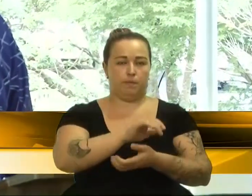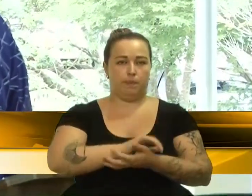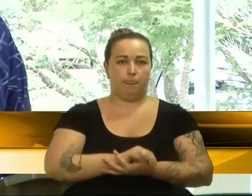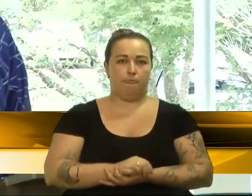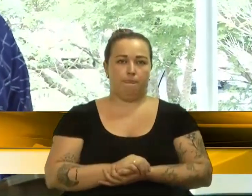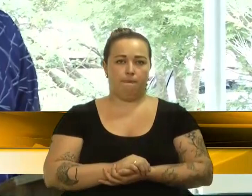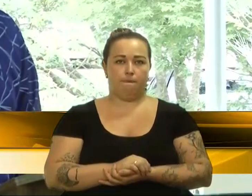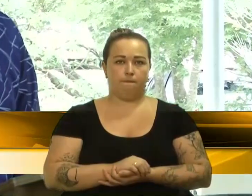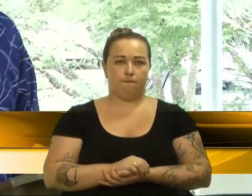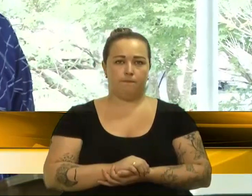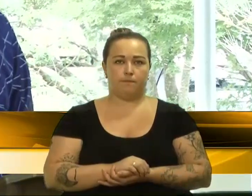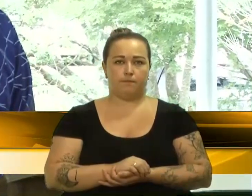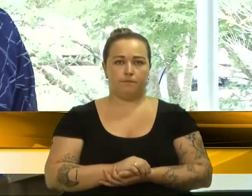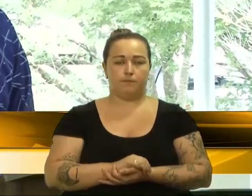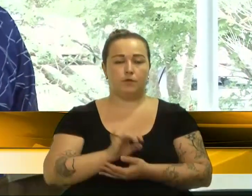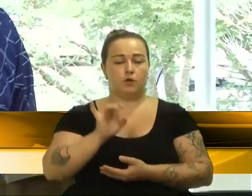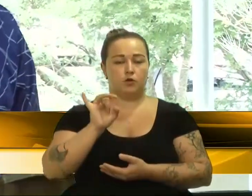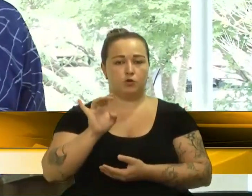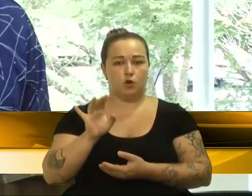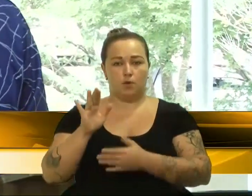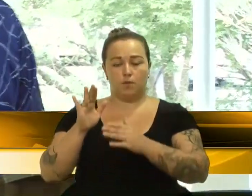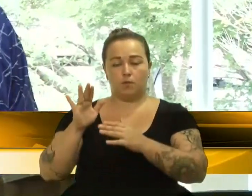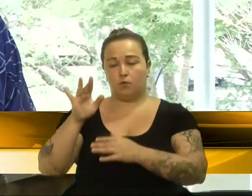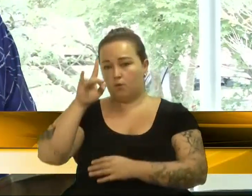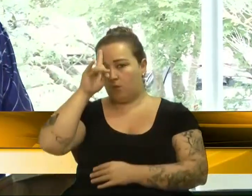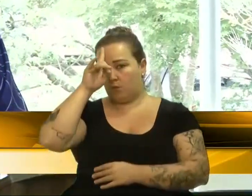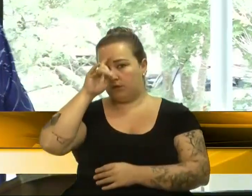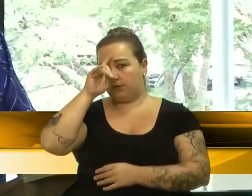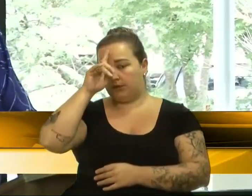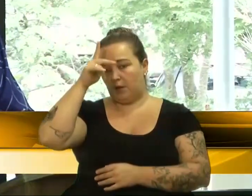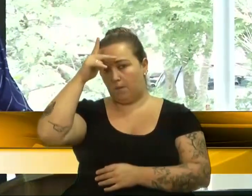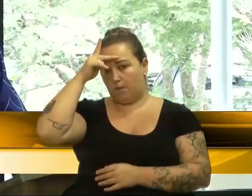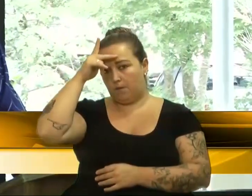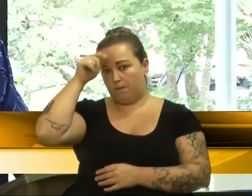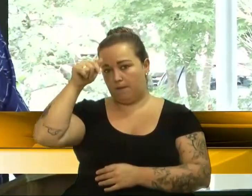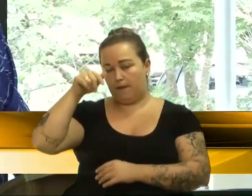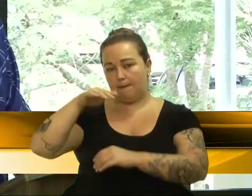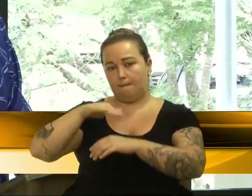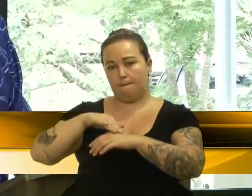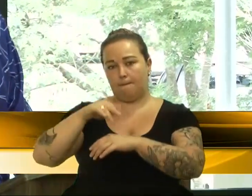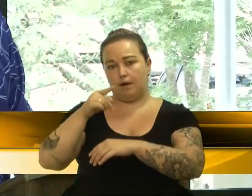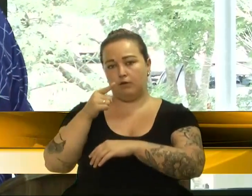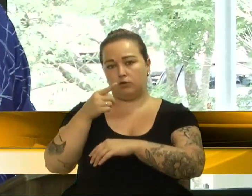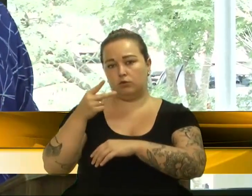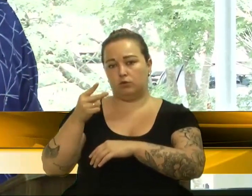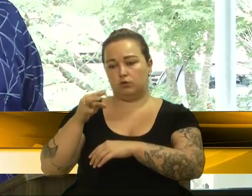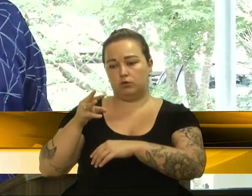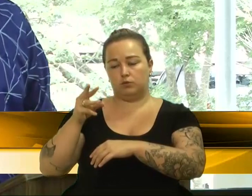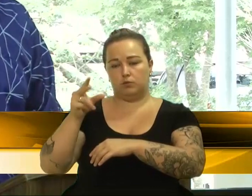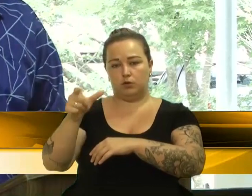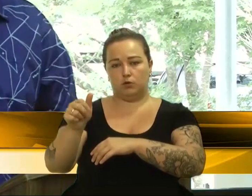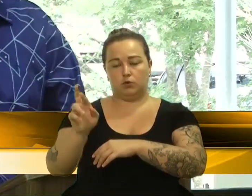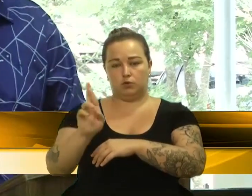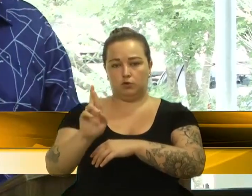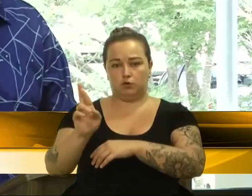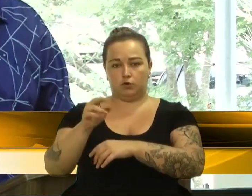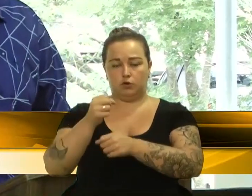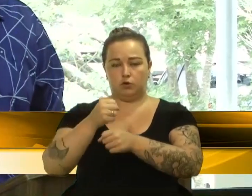Somente para o Hospital Pompeia foram destinados, então, mais de 12 milhões de reais no ano de